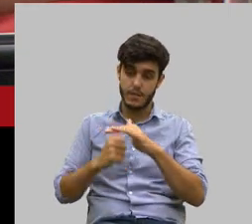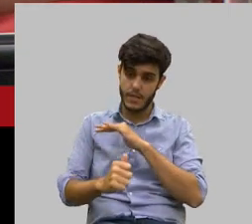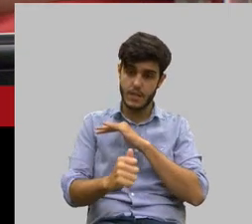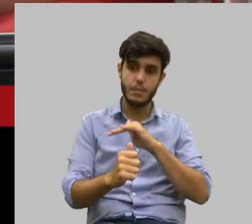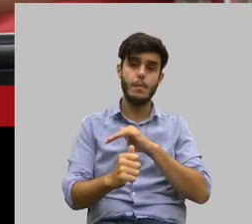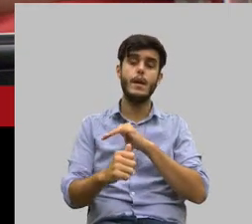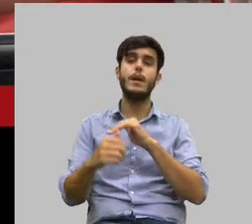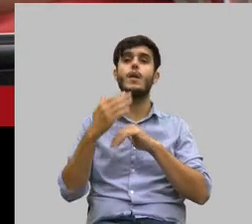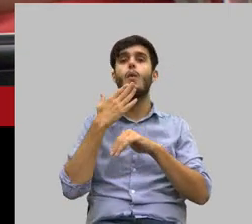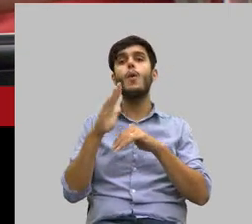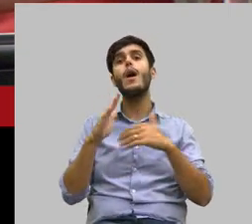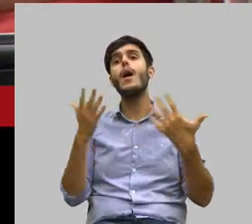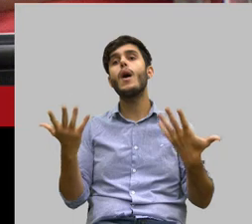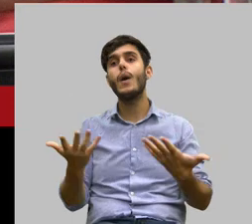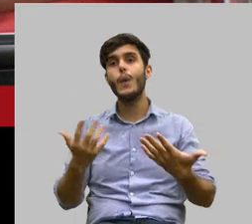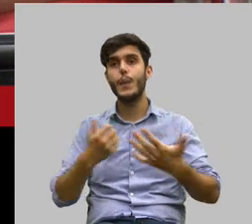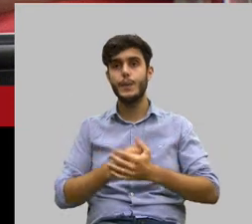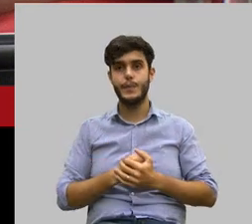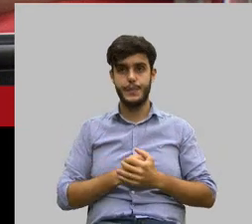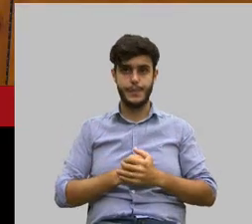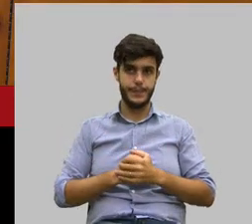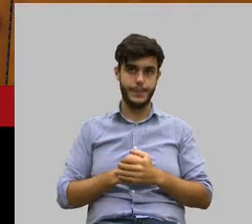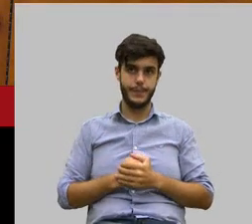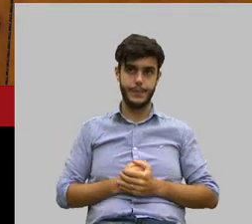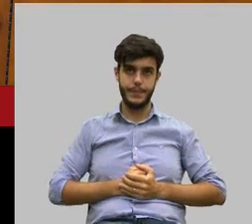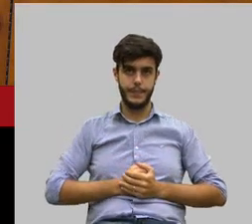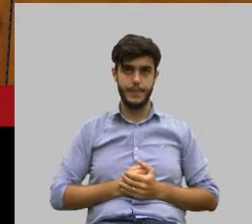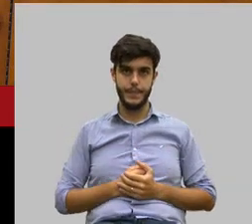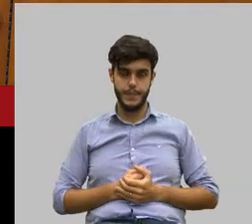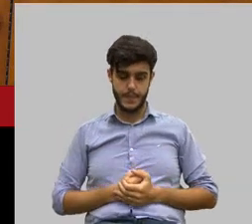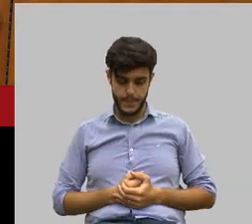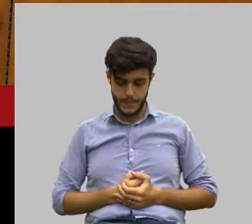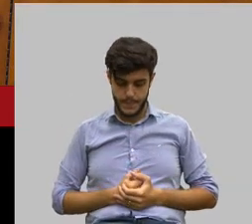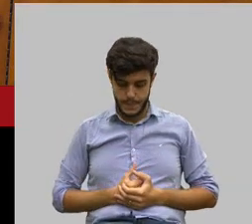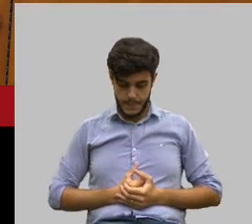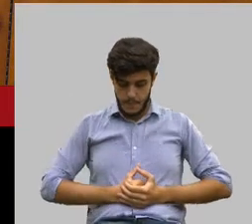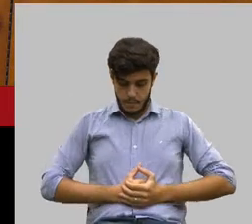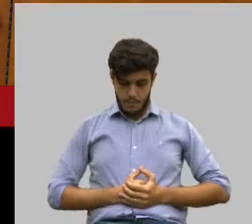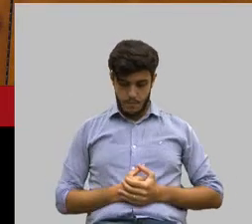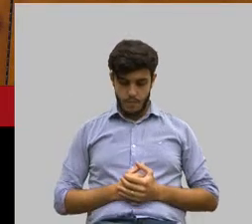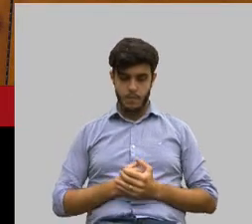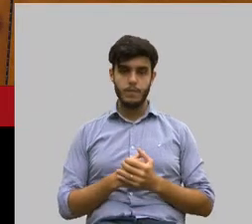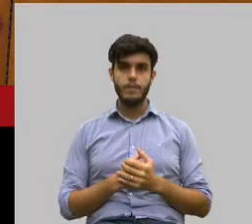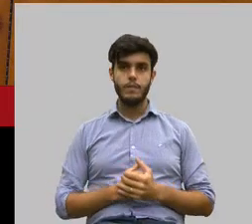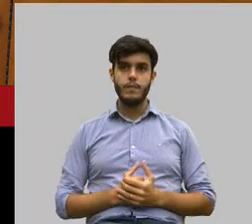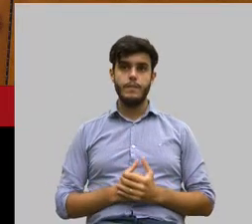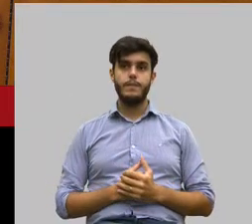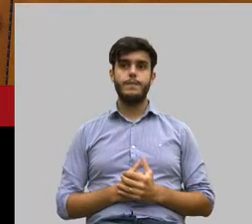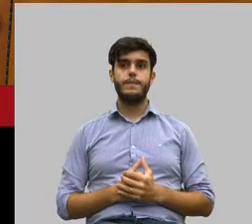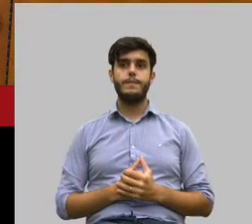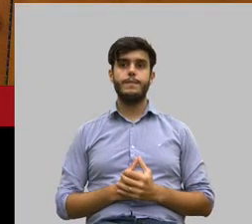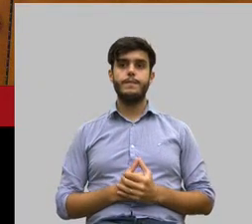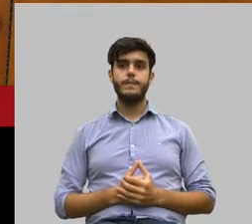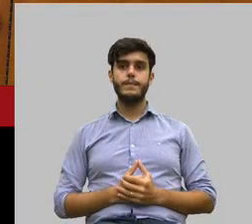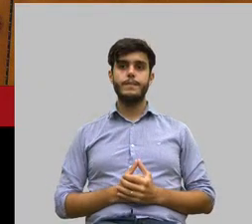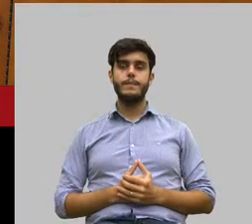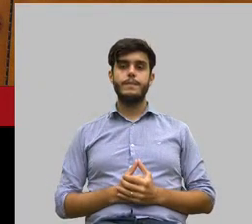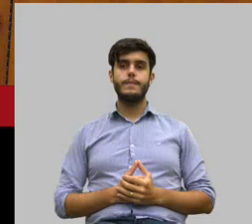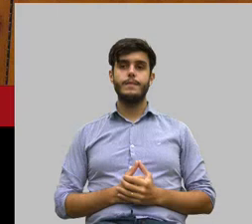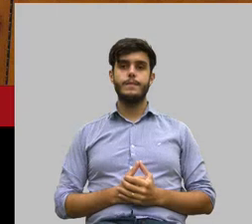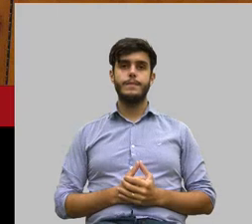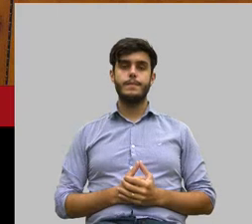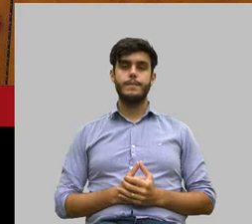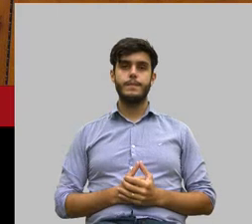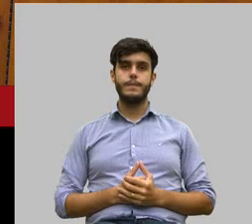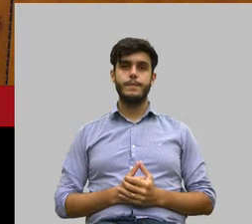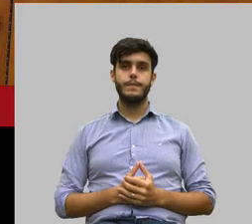Estado feito nesse período bem eh senhor presidente nós trouxemos né